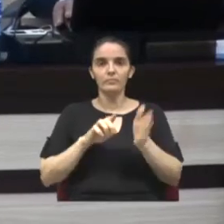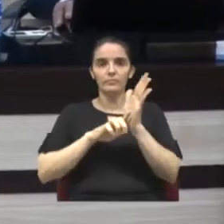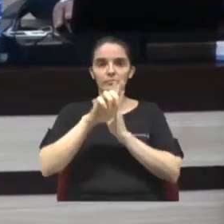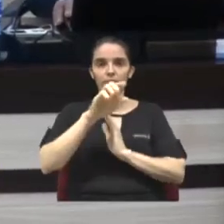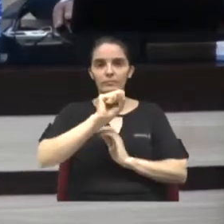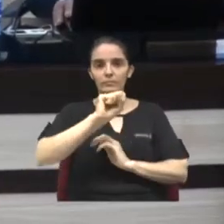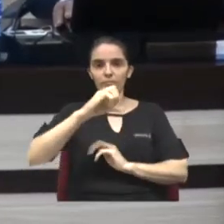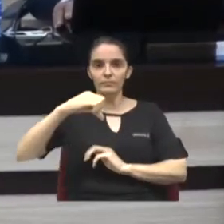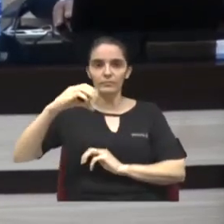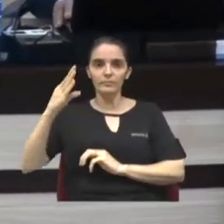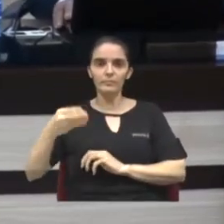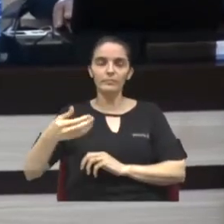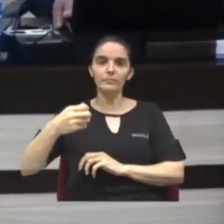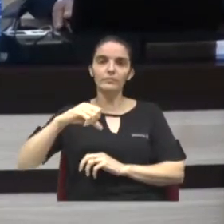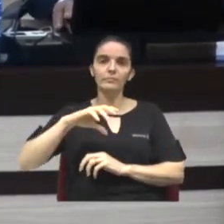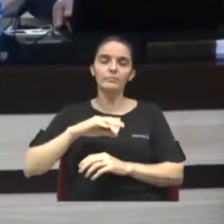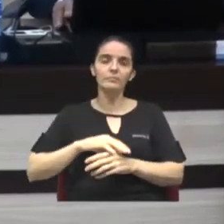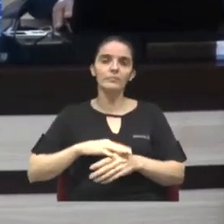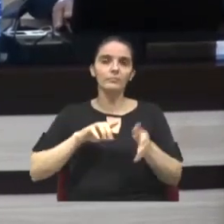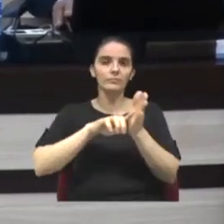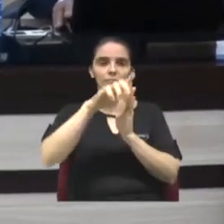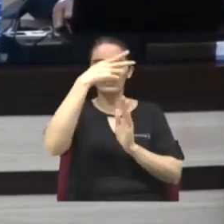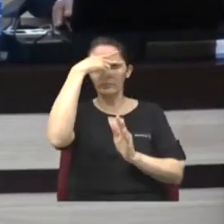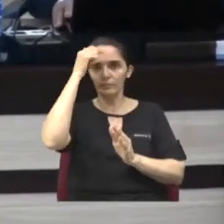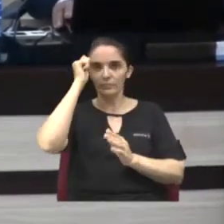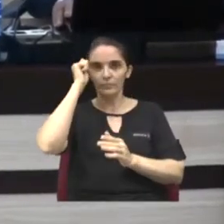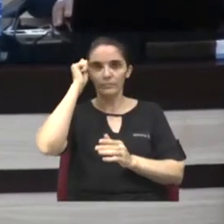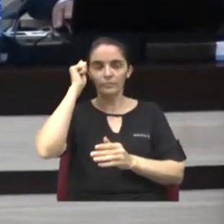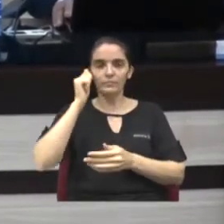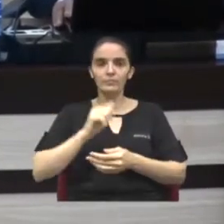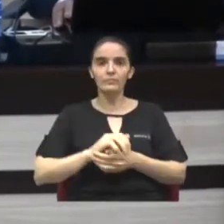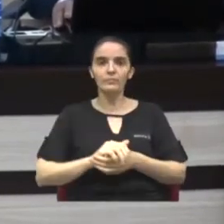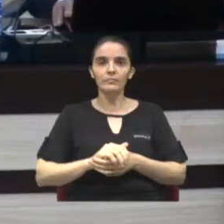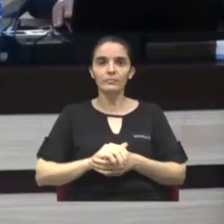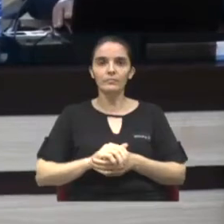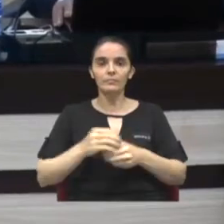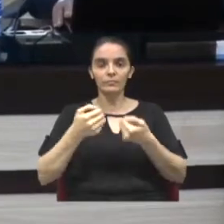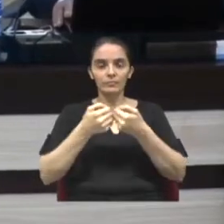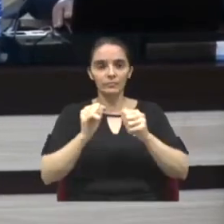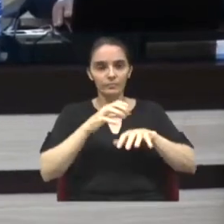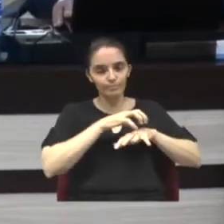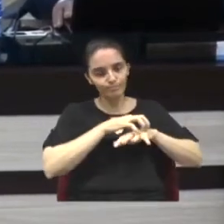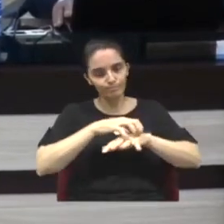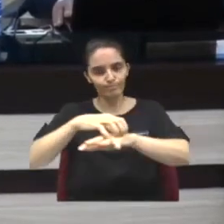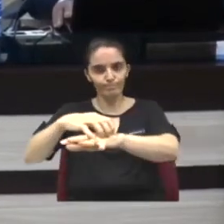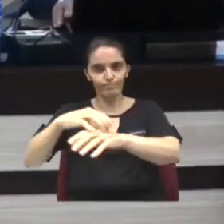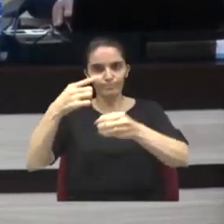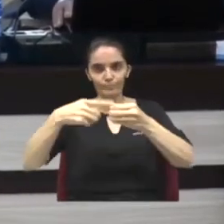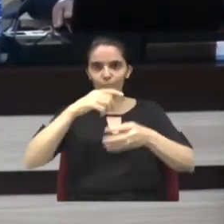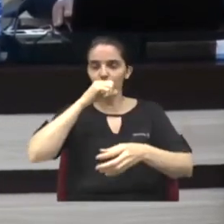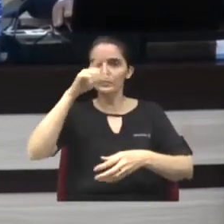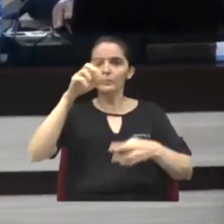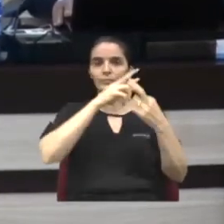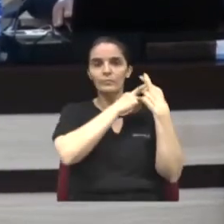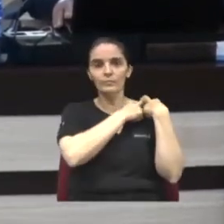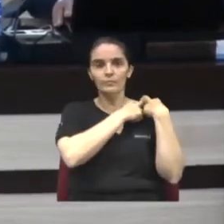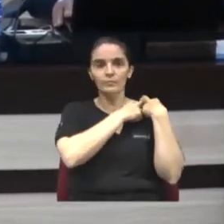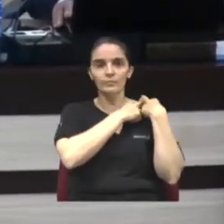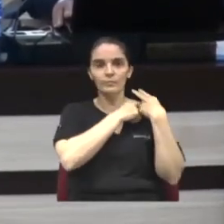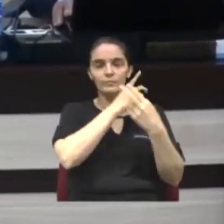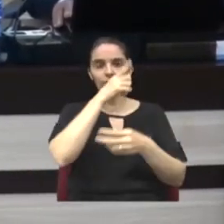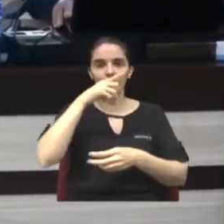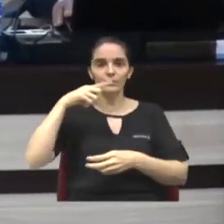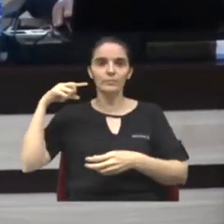Requerimento 89/2019 requer informações do Poder Executivo sobre transporte público no município de Limeira. Autoria, vereadora doutora